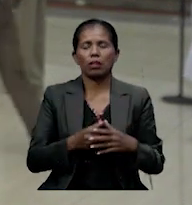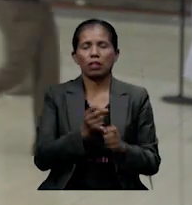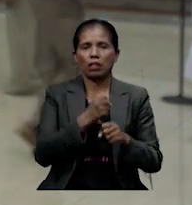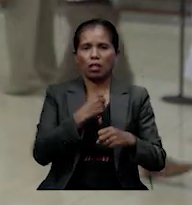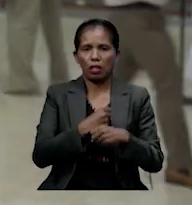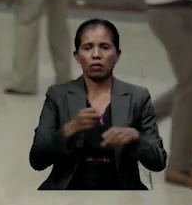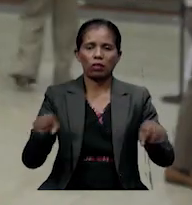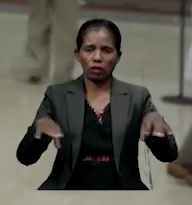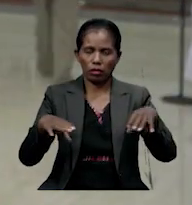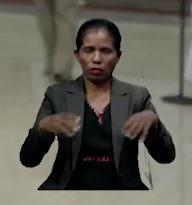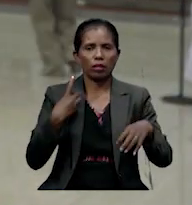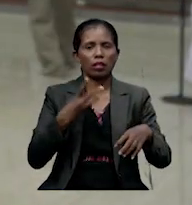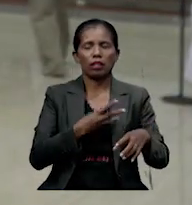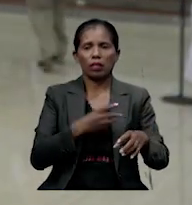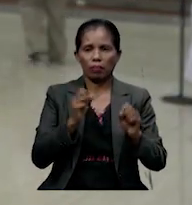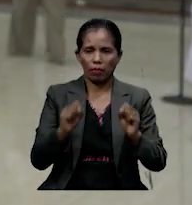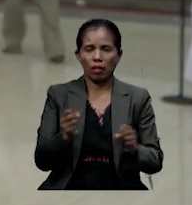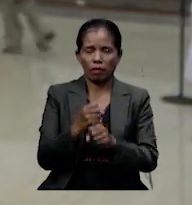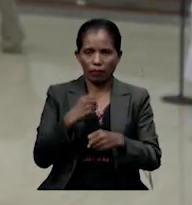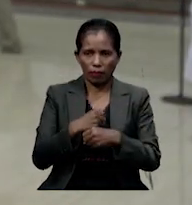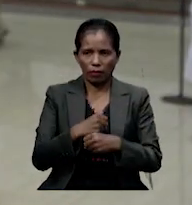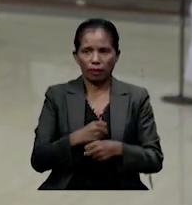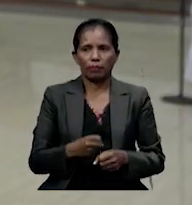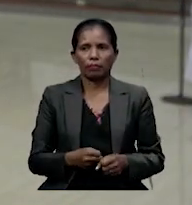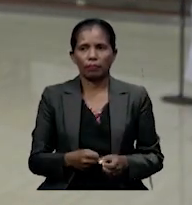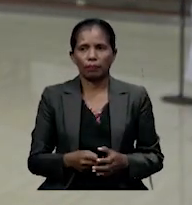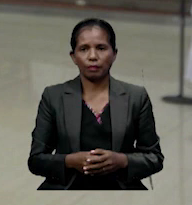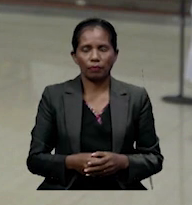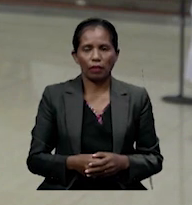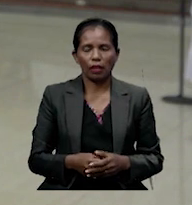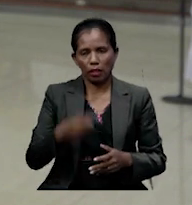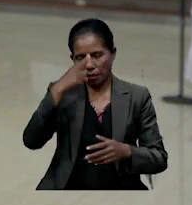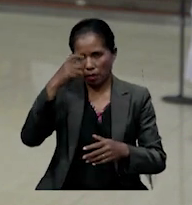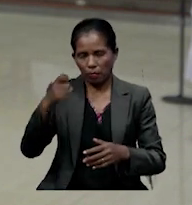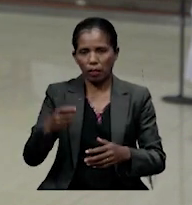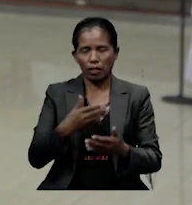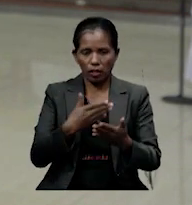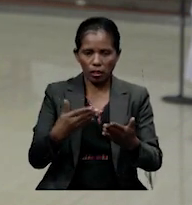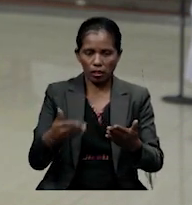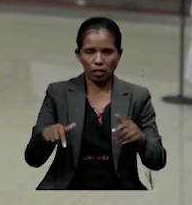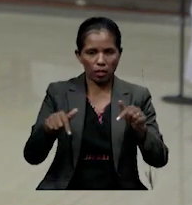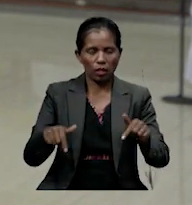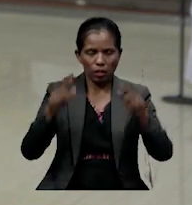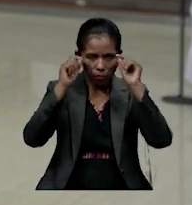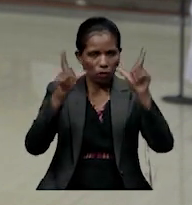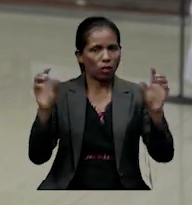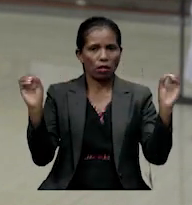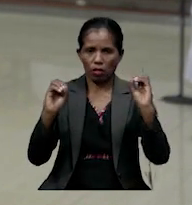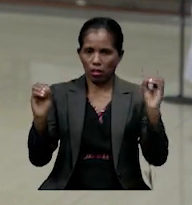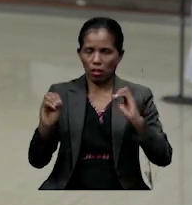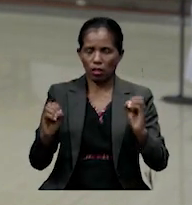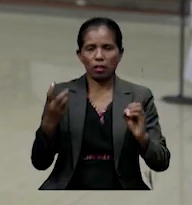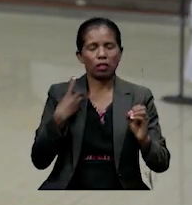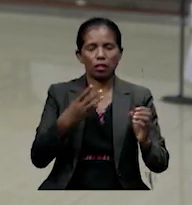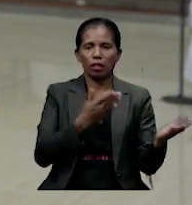nebe ita bel halo moras marma ita bel halo ya ne so ke tamba de equipamento sulai ya entau ita sempre